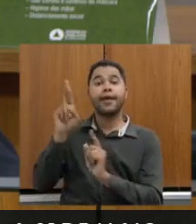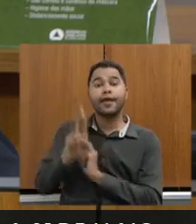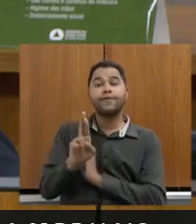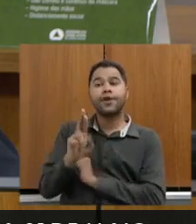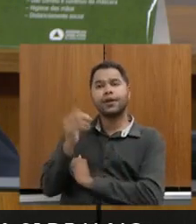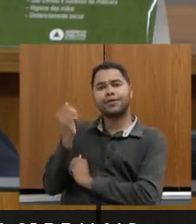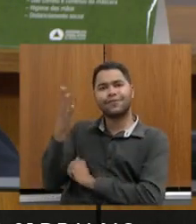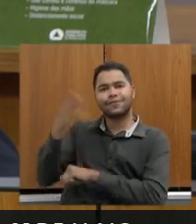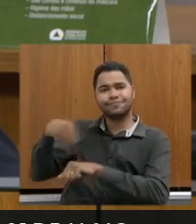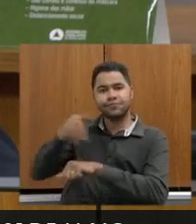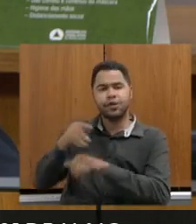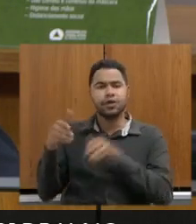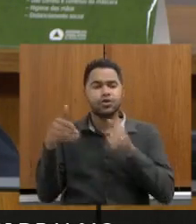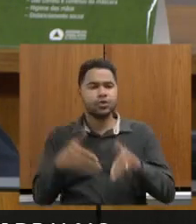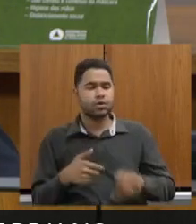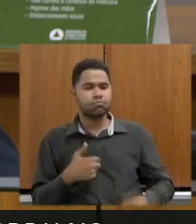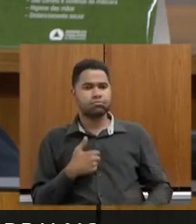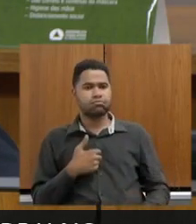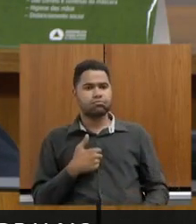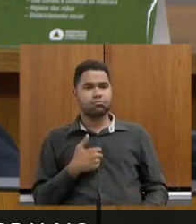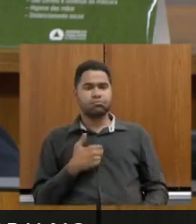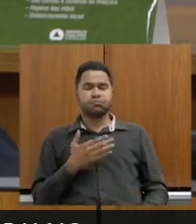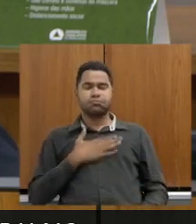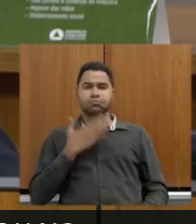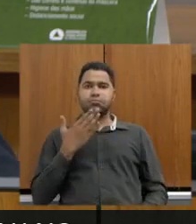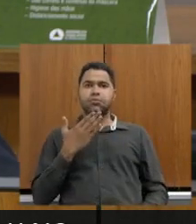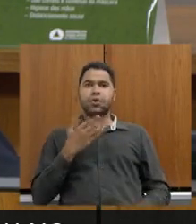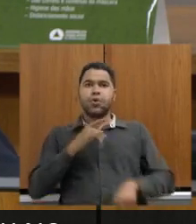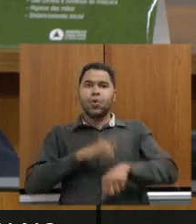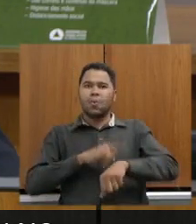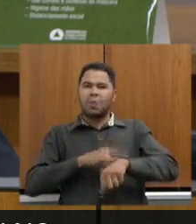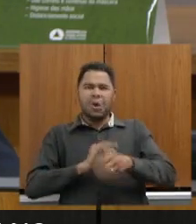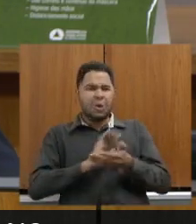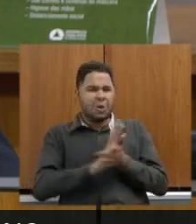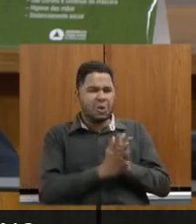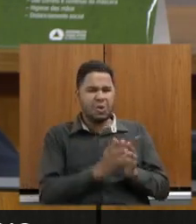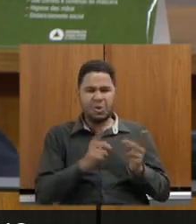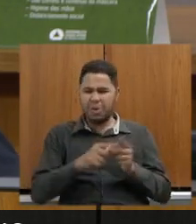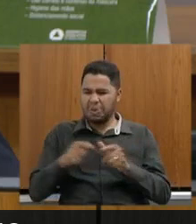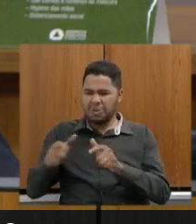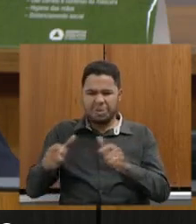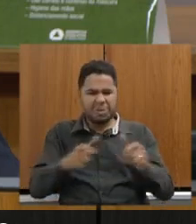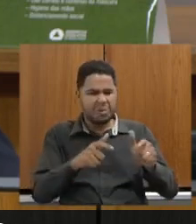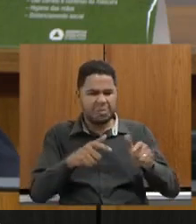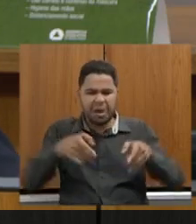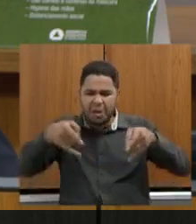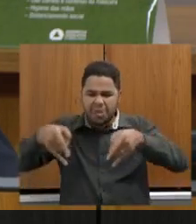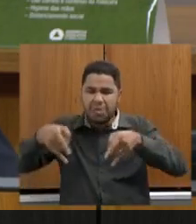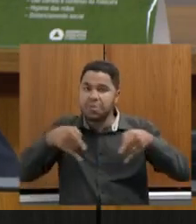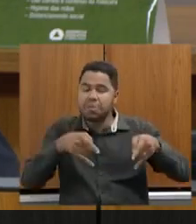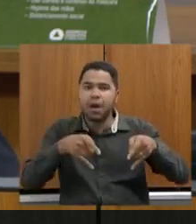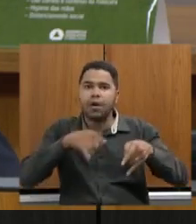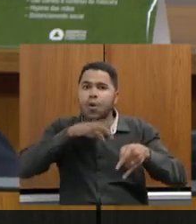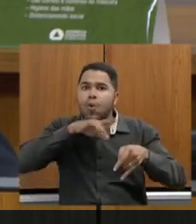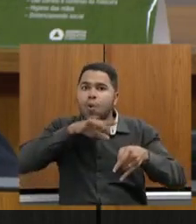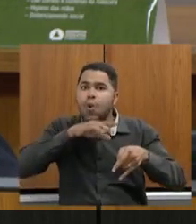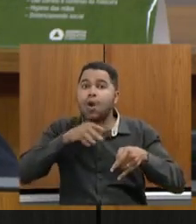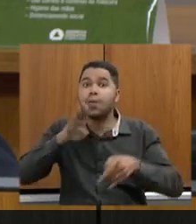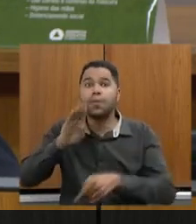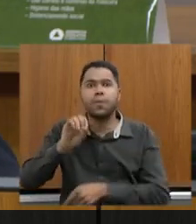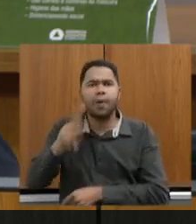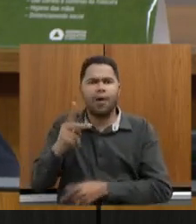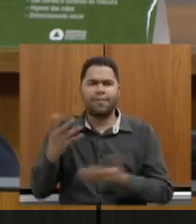quando eu cheguei na unidade Deputado eu quase cai para trás um banheiro destruído um alojamento destruindo dobok dobok